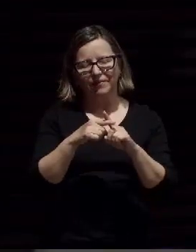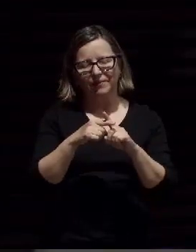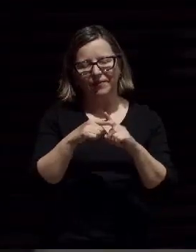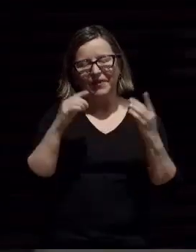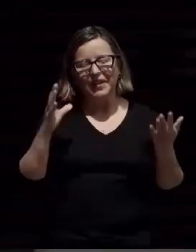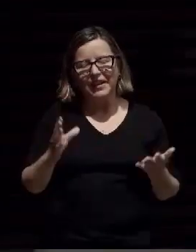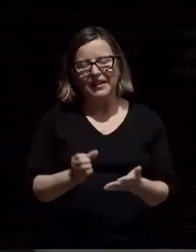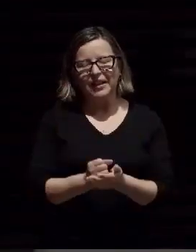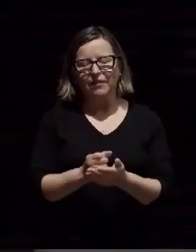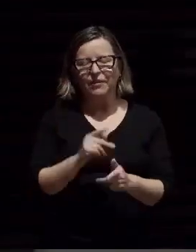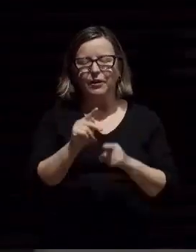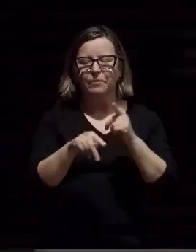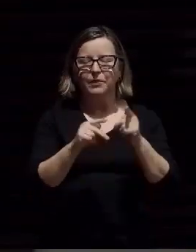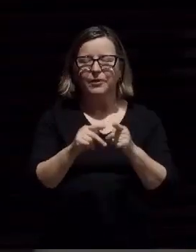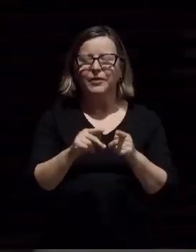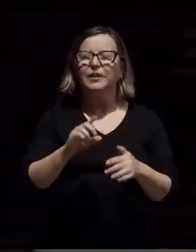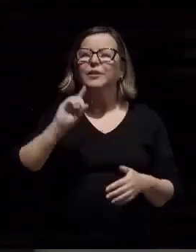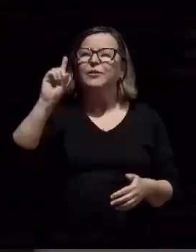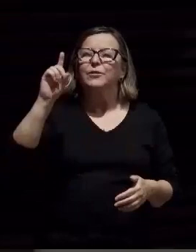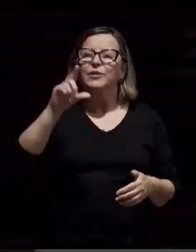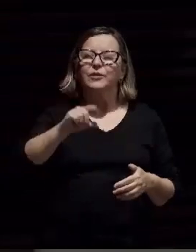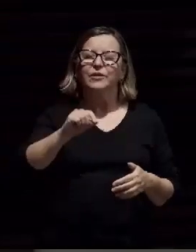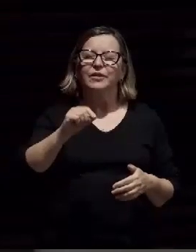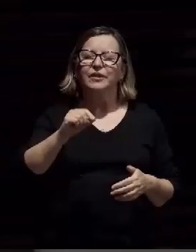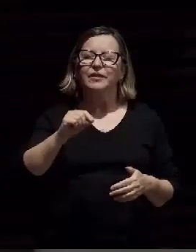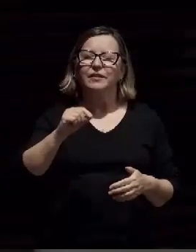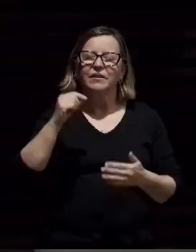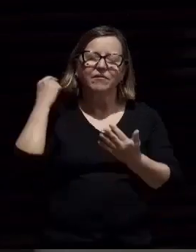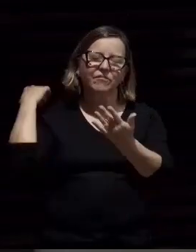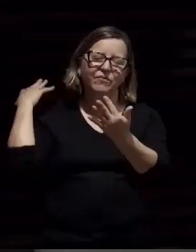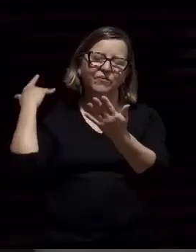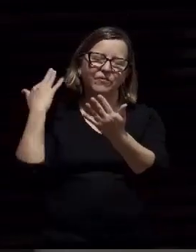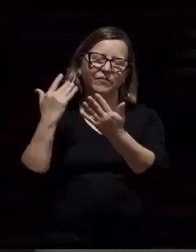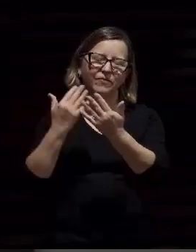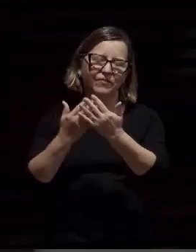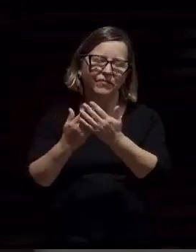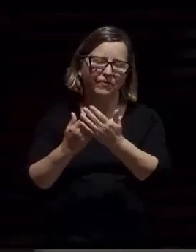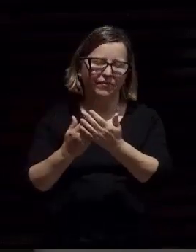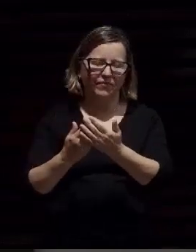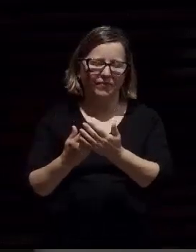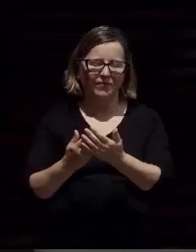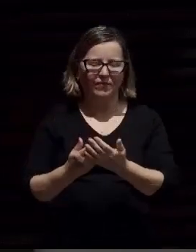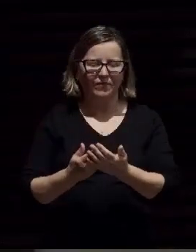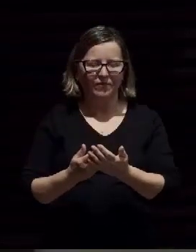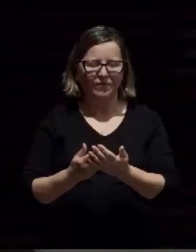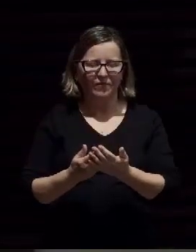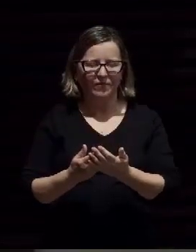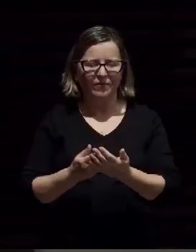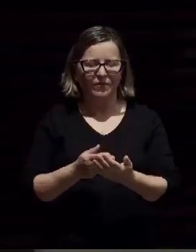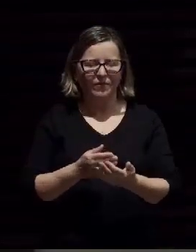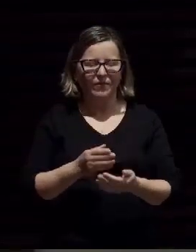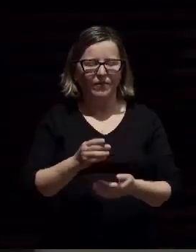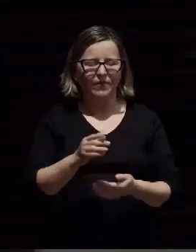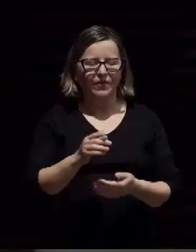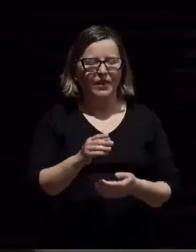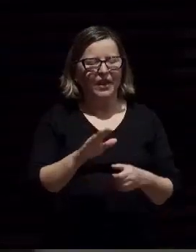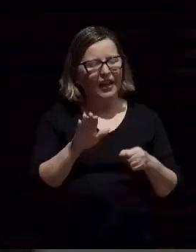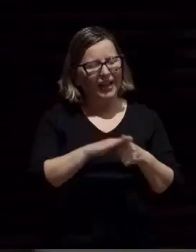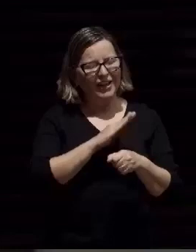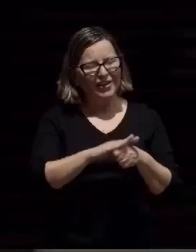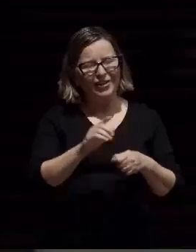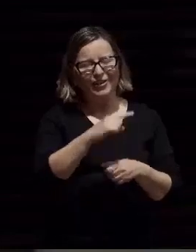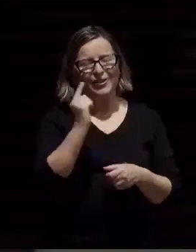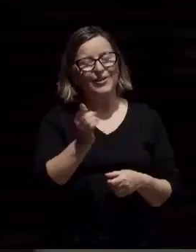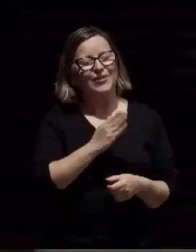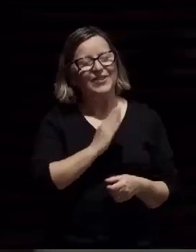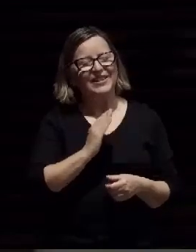Salva aqueles a quem tens escolhido desde a eternidade. E enche os nossos corações de alegria. Porque